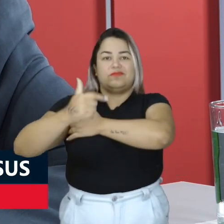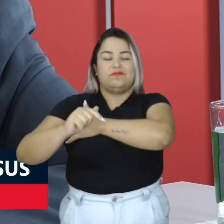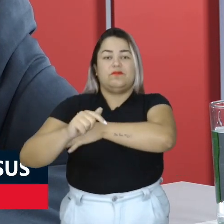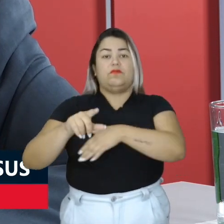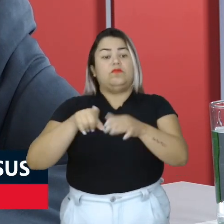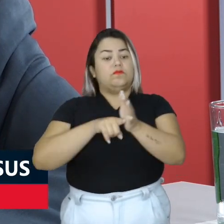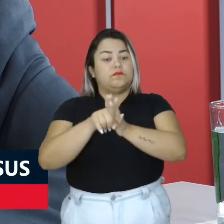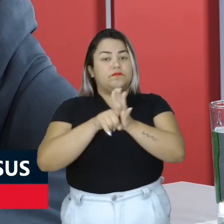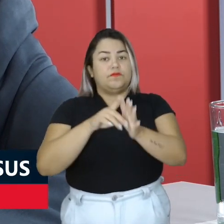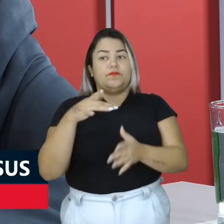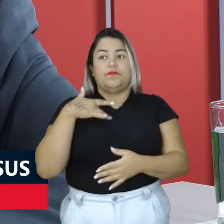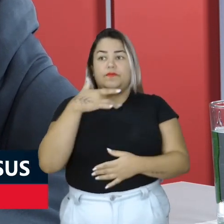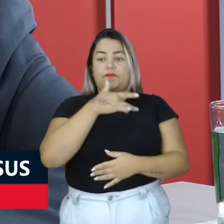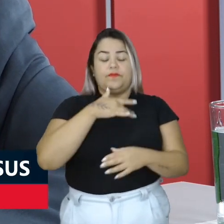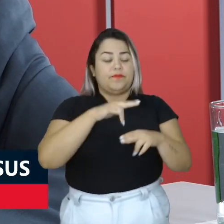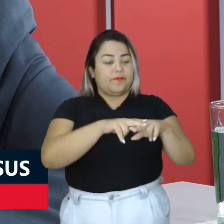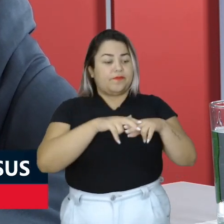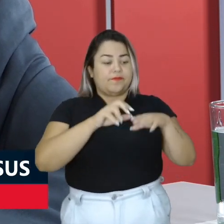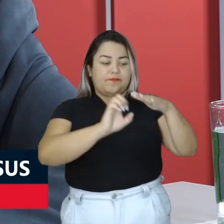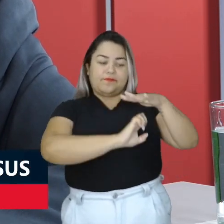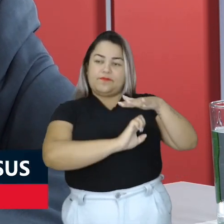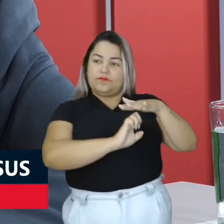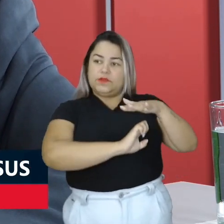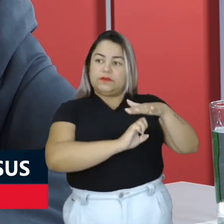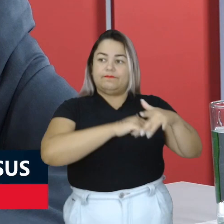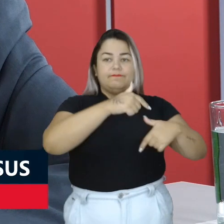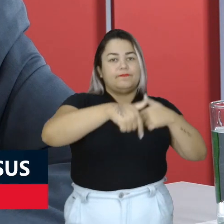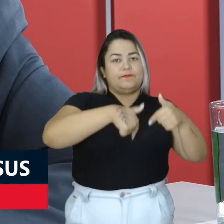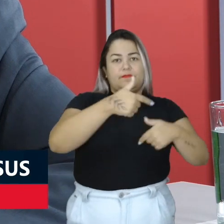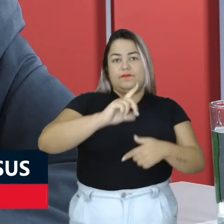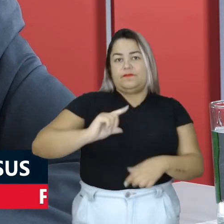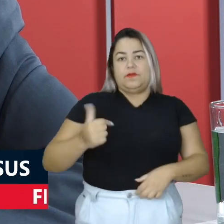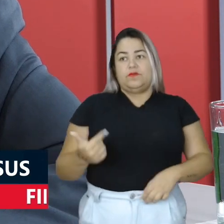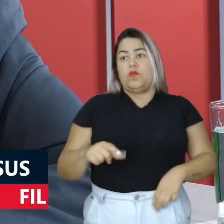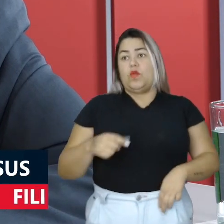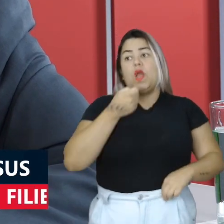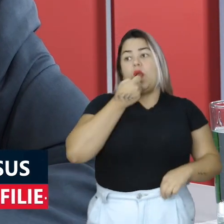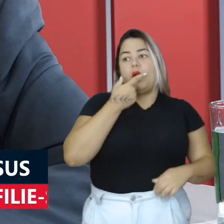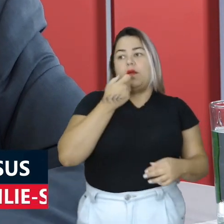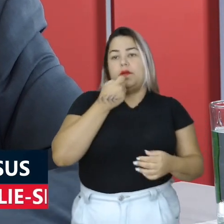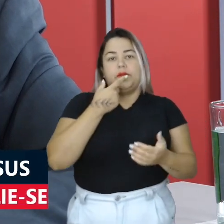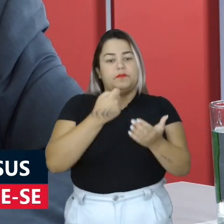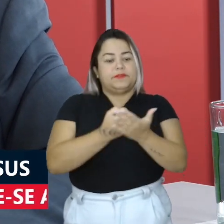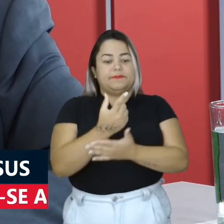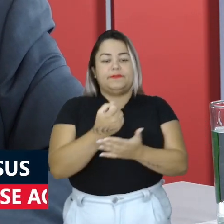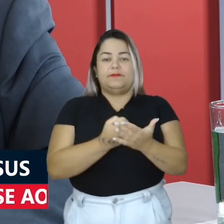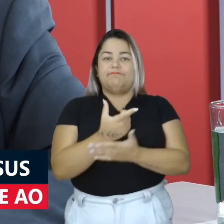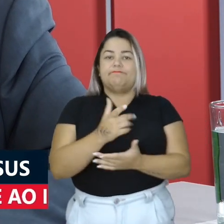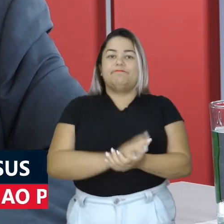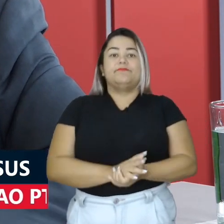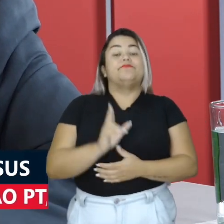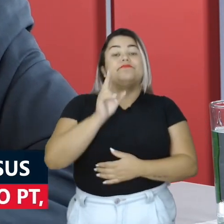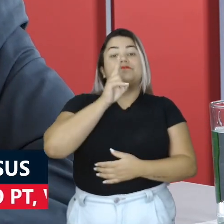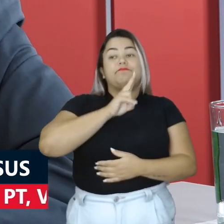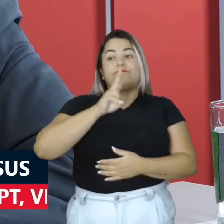saúde pela empresa onde trabalhavam, mas não tinham dinheiro para comprar o medicamento, e quando tinha urgência, tinha que pedir alguém para